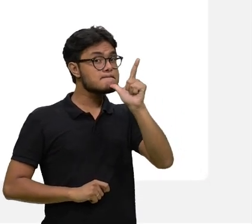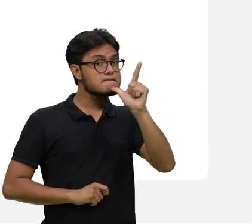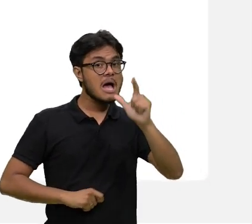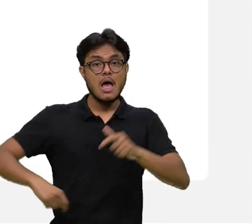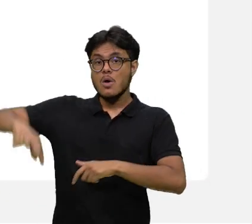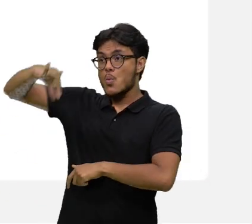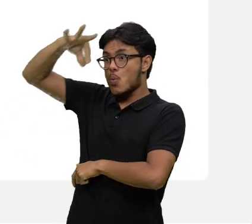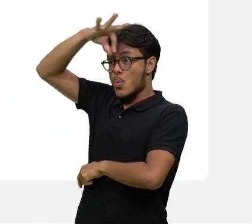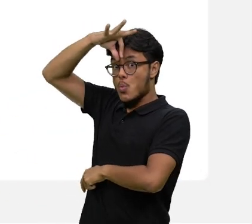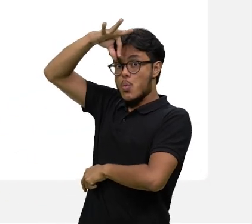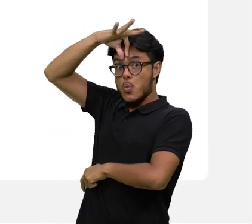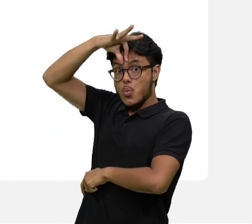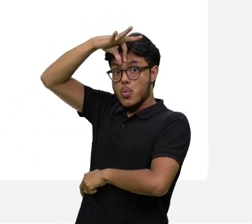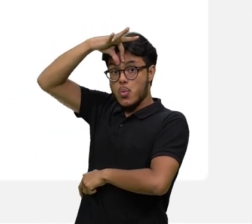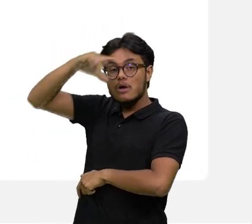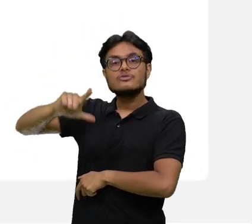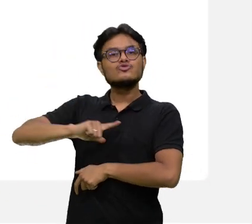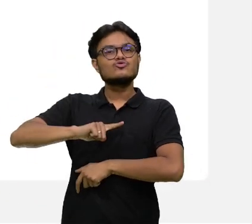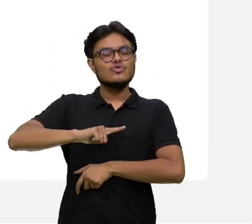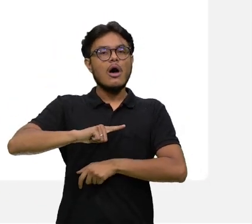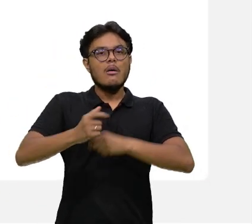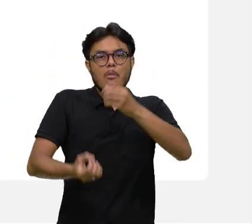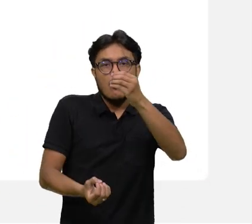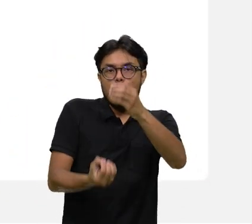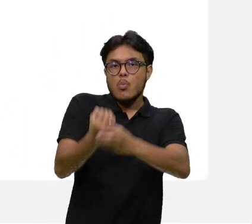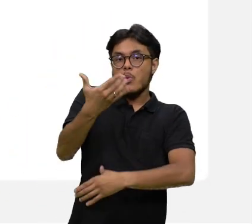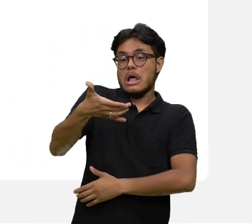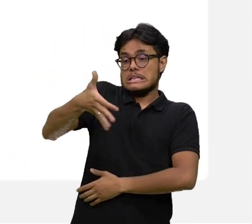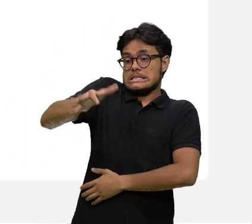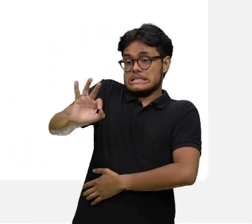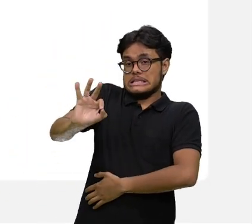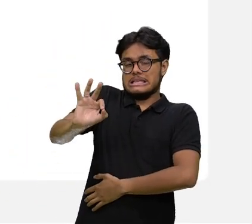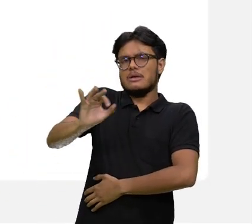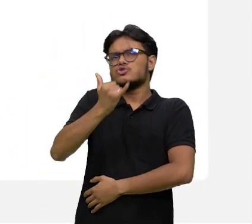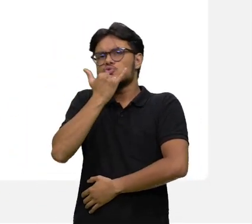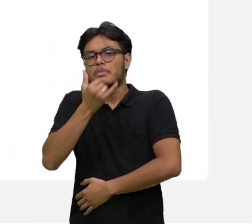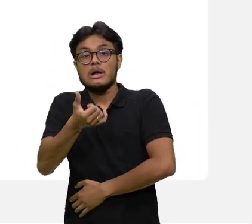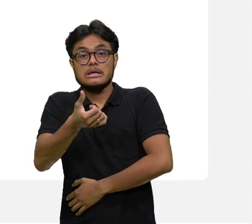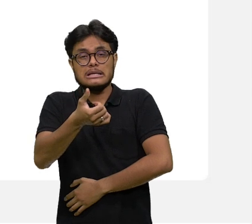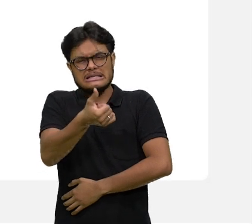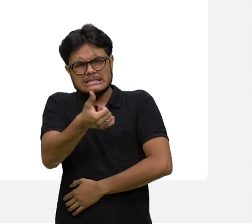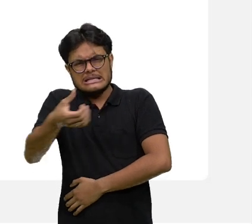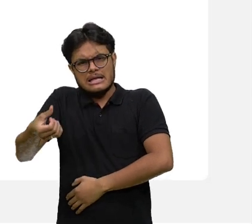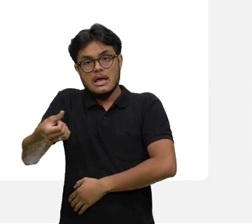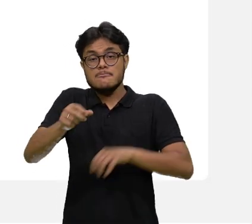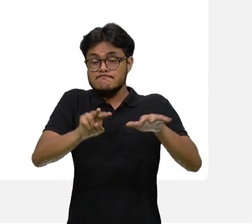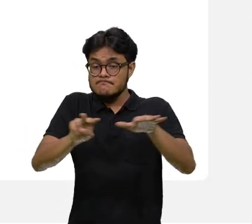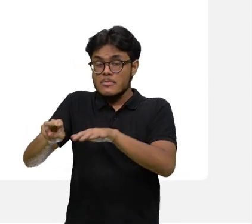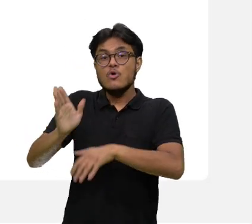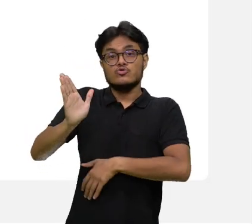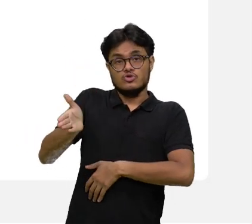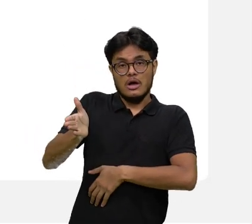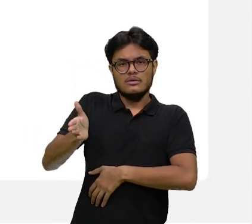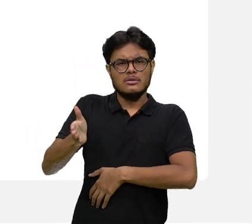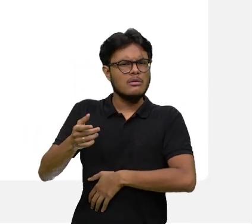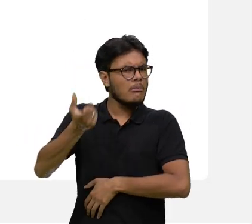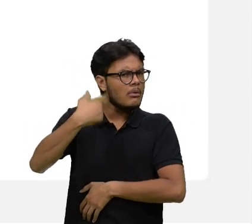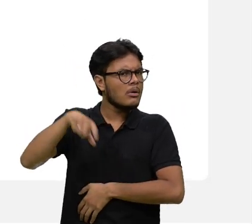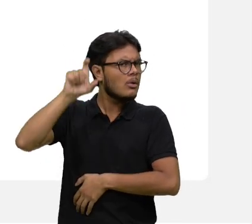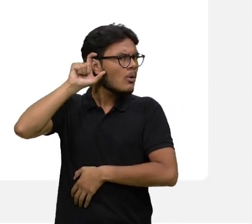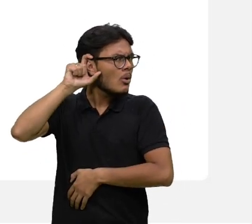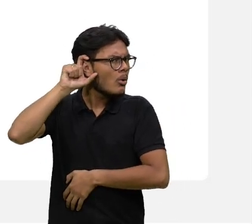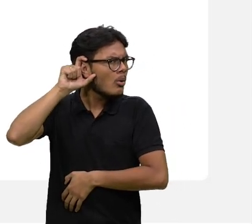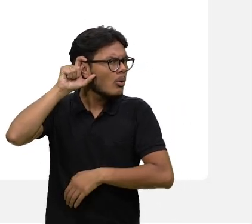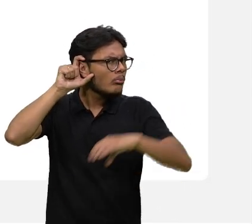externa, né? Genitália externa a partir da 16ª semana se desenvolvendo. E os ouvidos a partir da